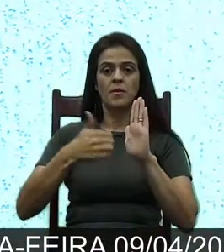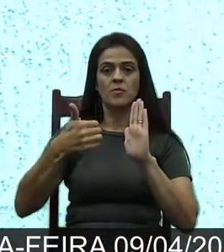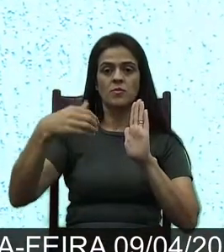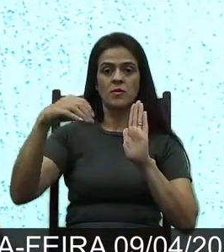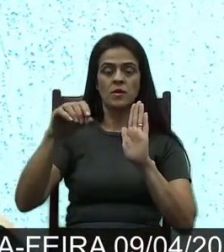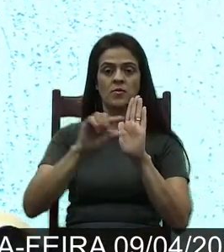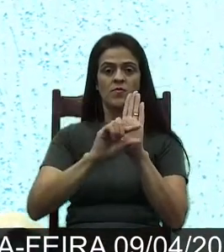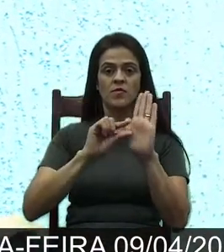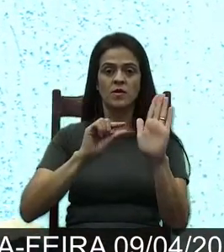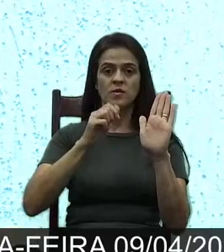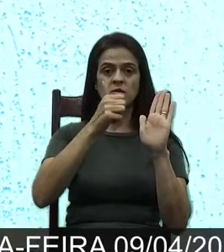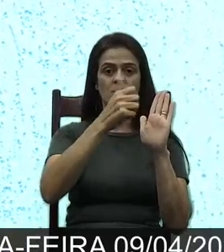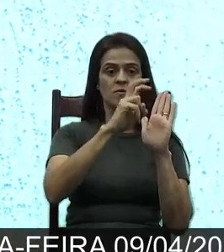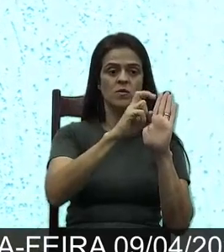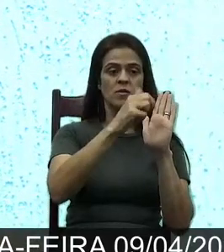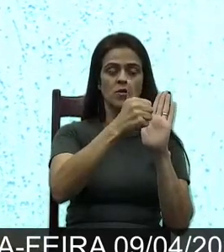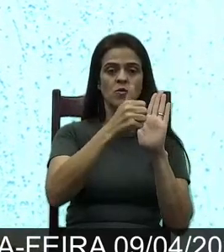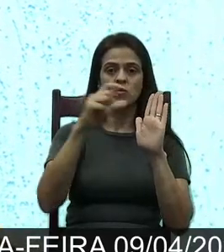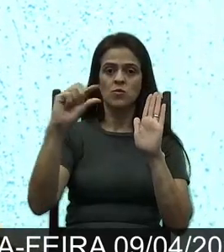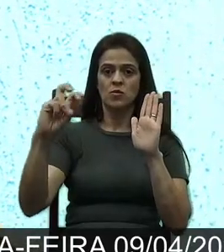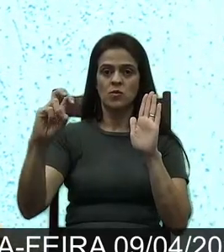51 e 52.